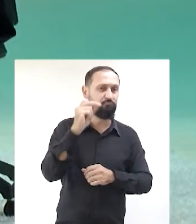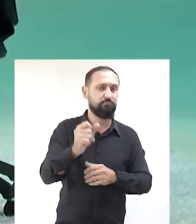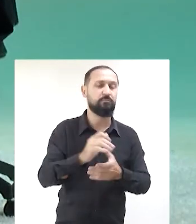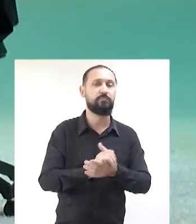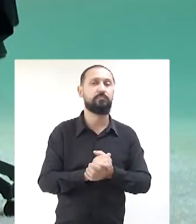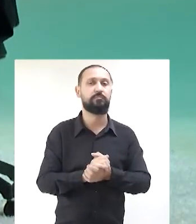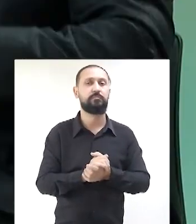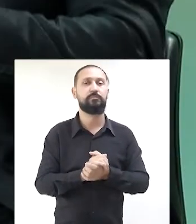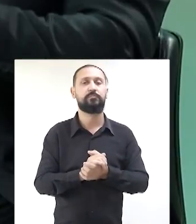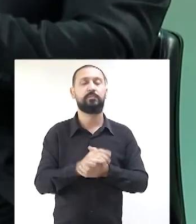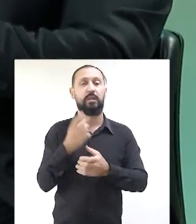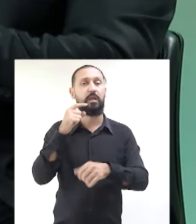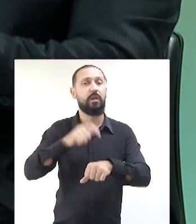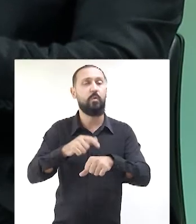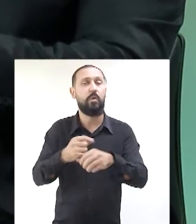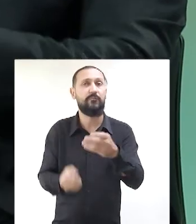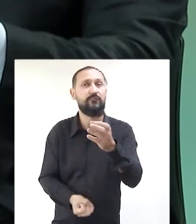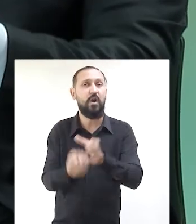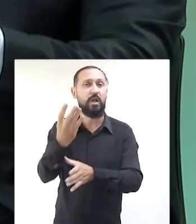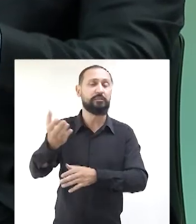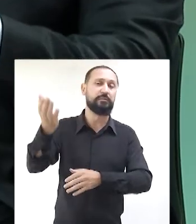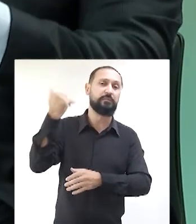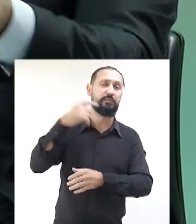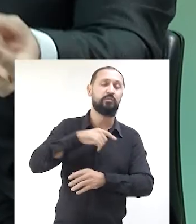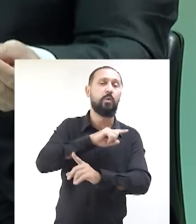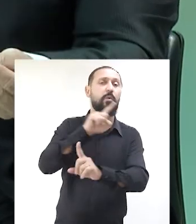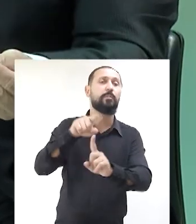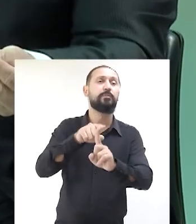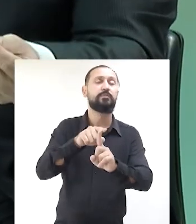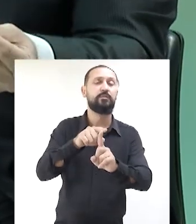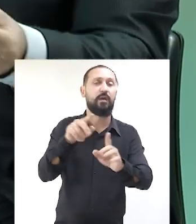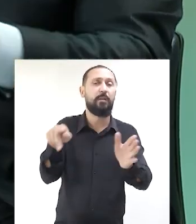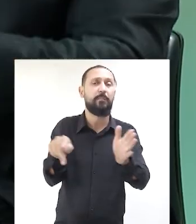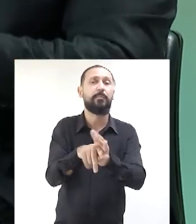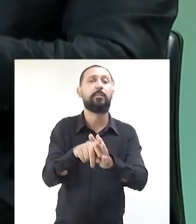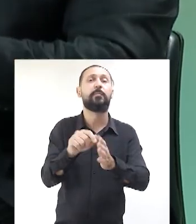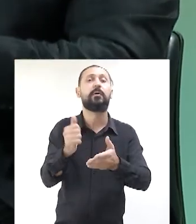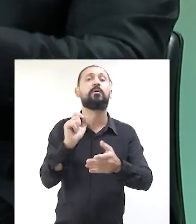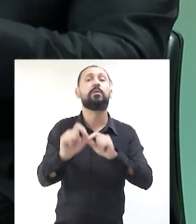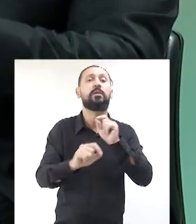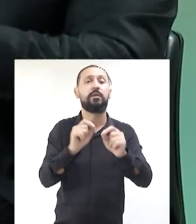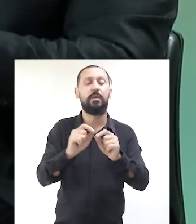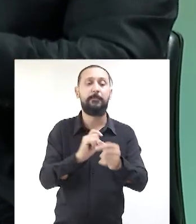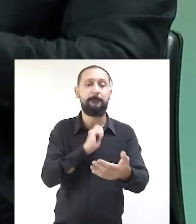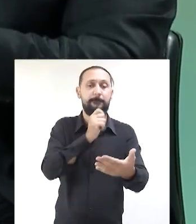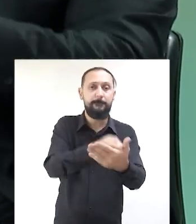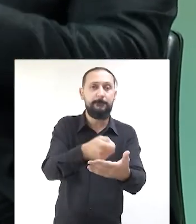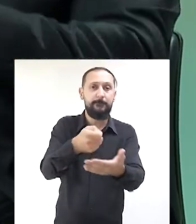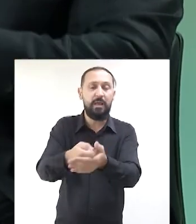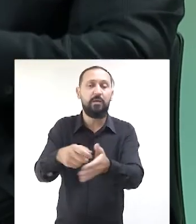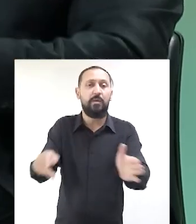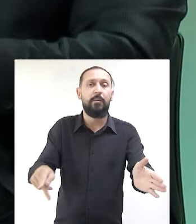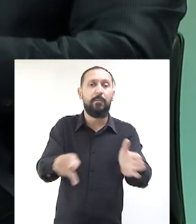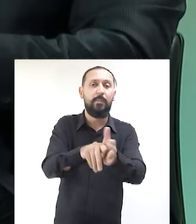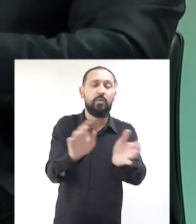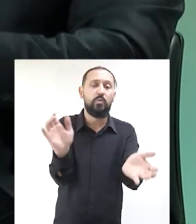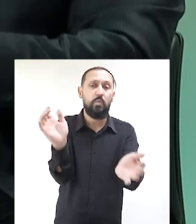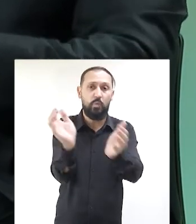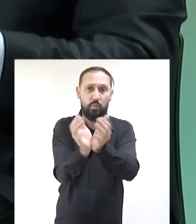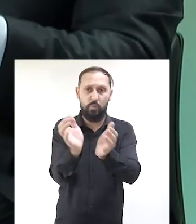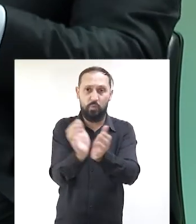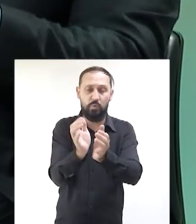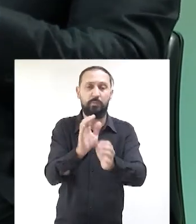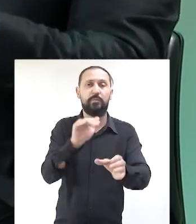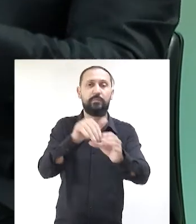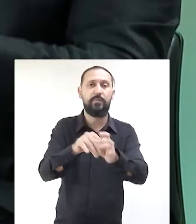Ele é um instituto. Na verdade é o seguinte, quando ele foi criado, ele tinha uma finalidade mais específica, que era o quê? Custear as despesas ordinárias dos partidos,